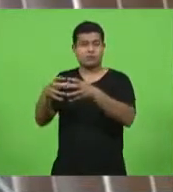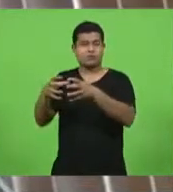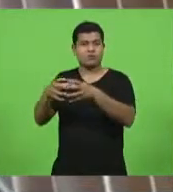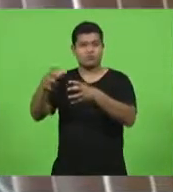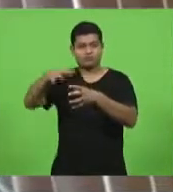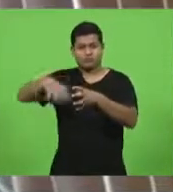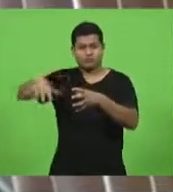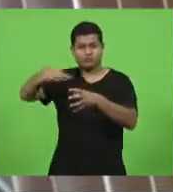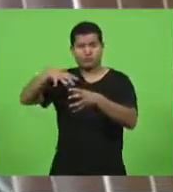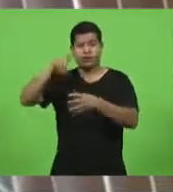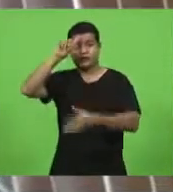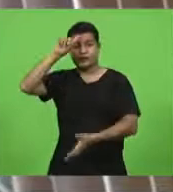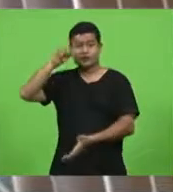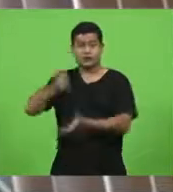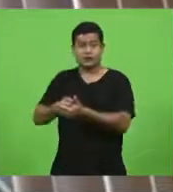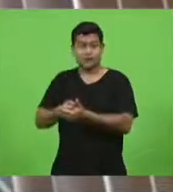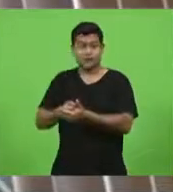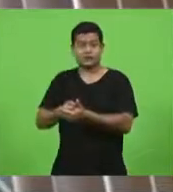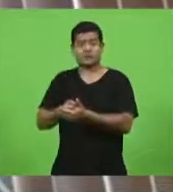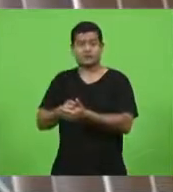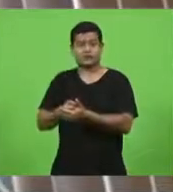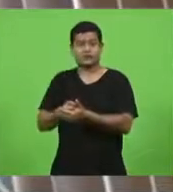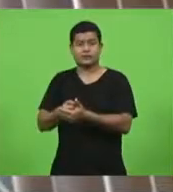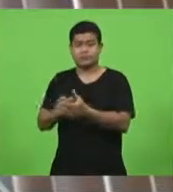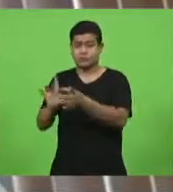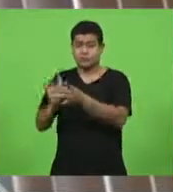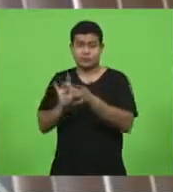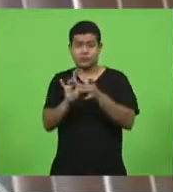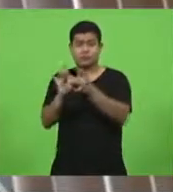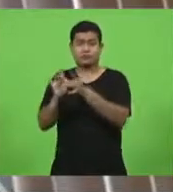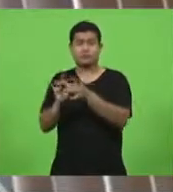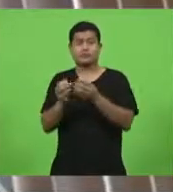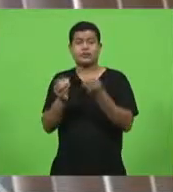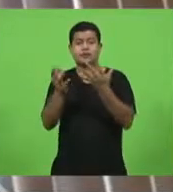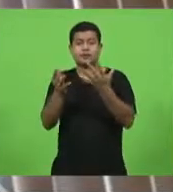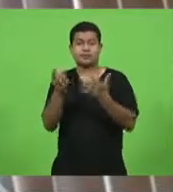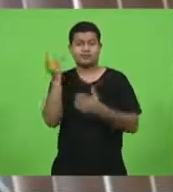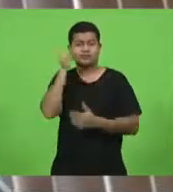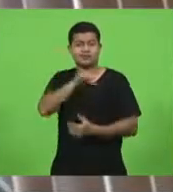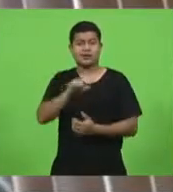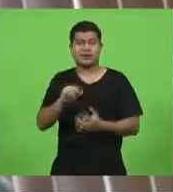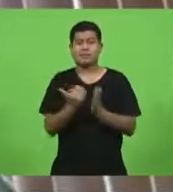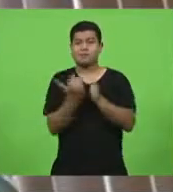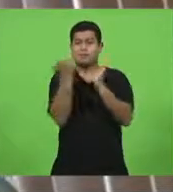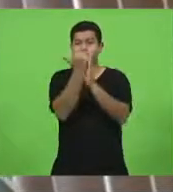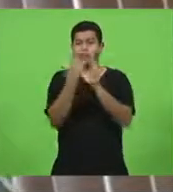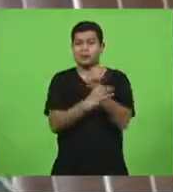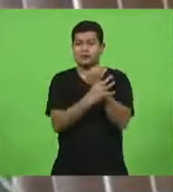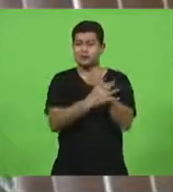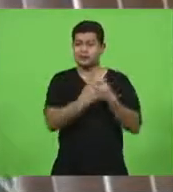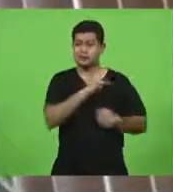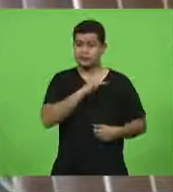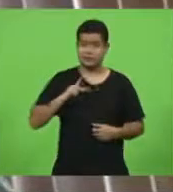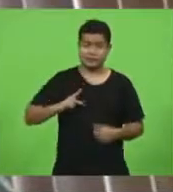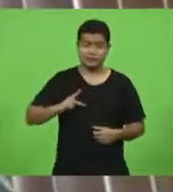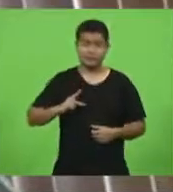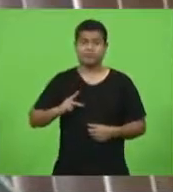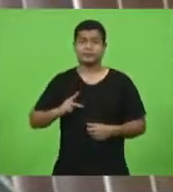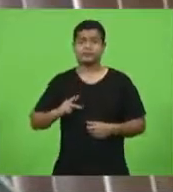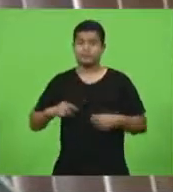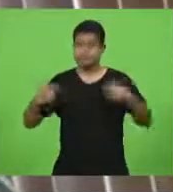toma as decisões colegiadas para trazer mais segurança para Santa Catarina. Cabe salientar, né,